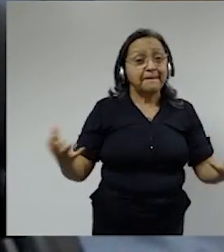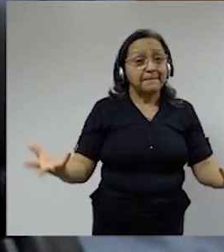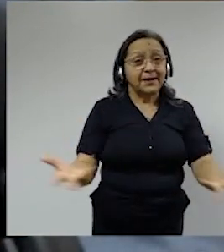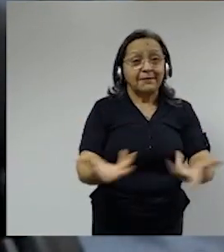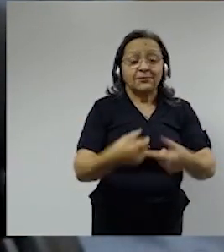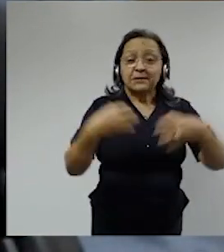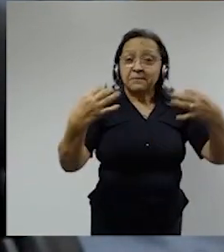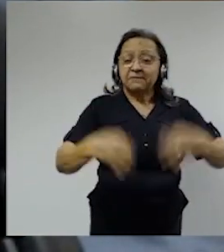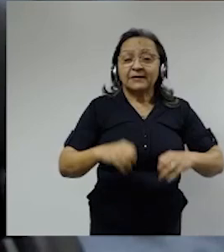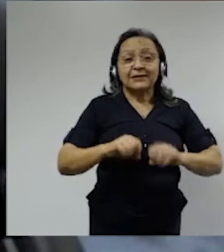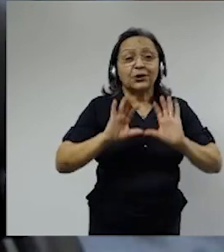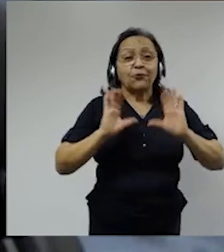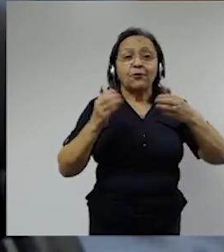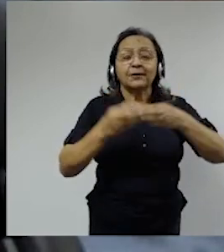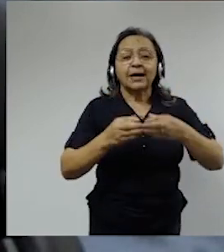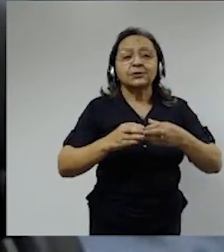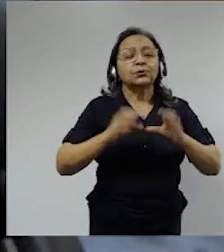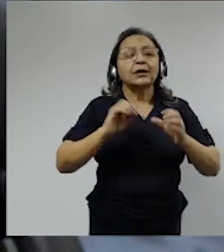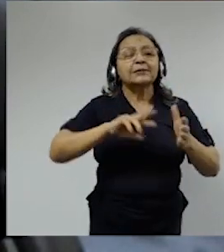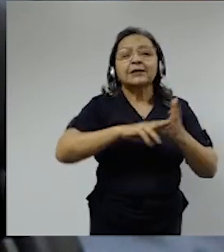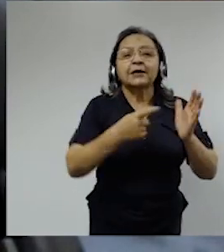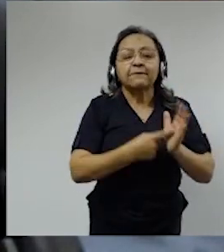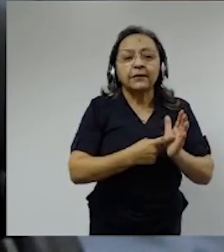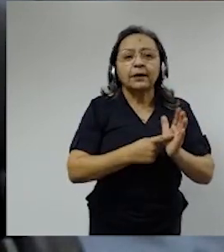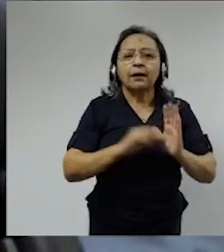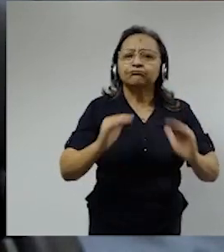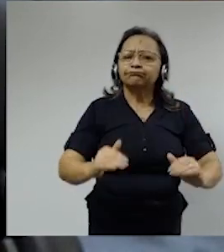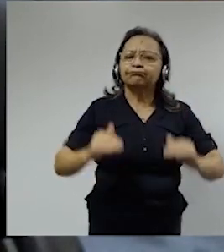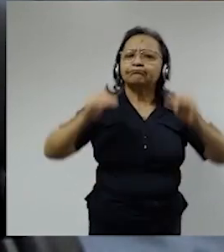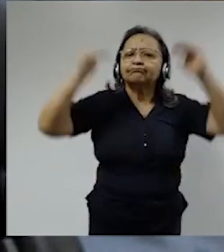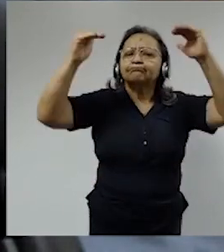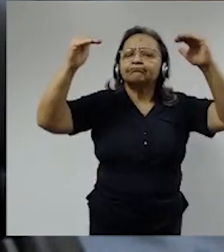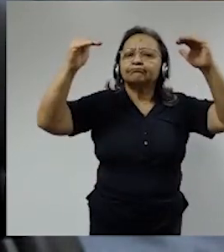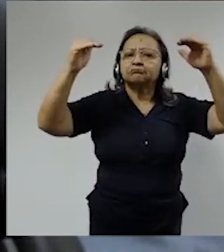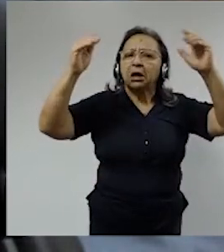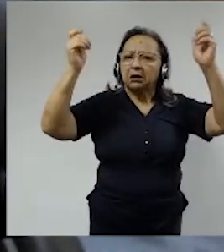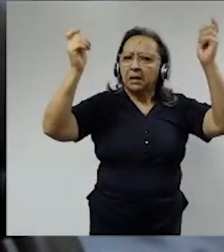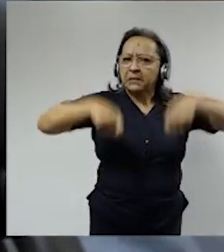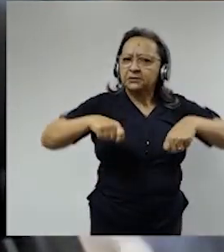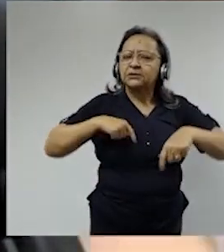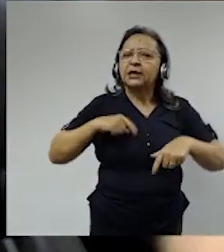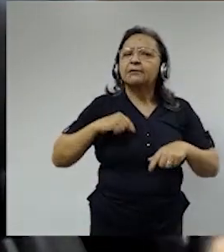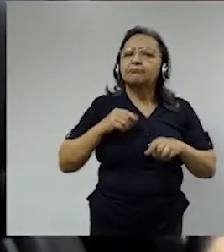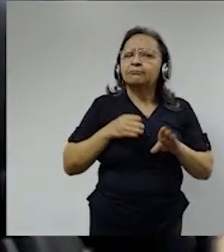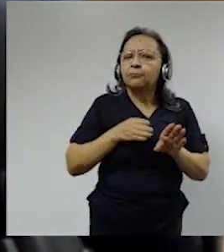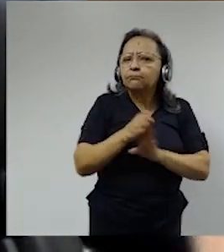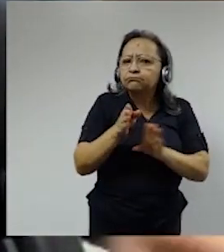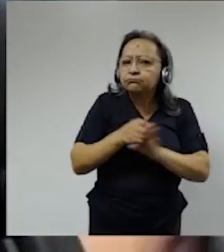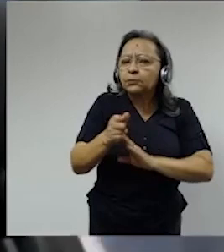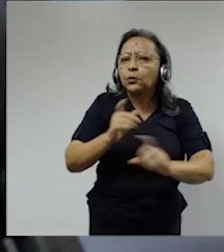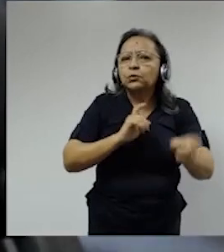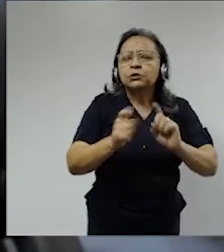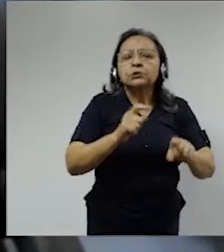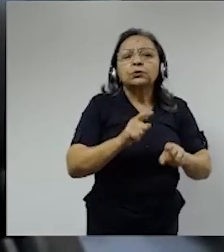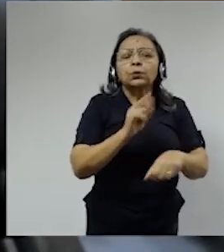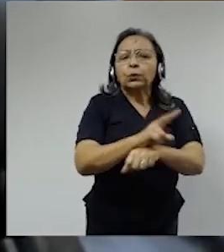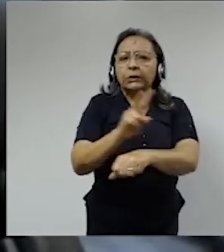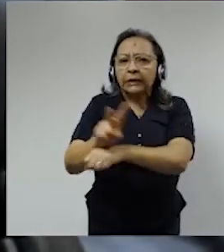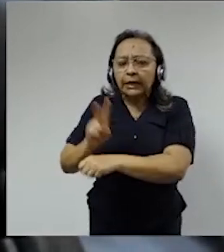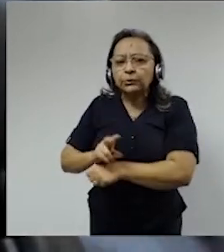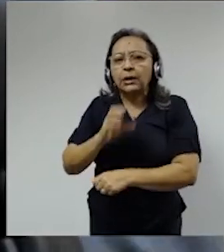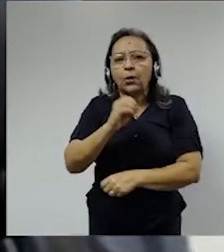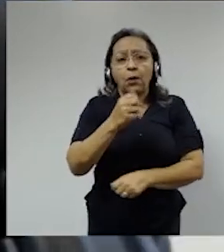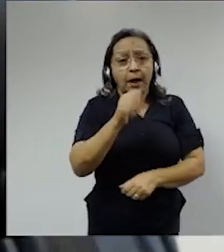e exemplifica, ilustra a grandeza e a altivez com que o senhor tem conduzido a Ordem dos Advogados do Brasil, sobretudo